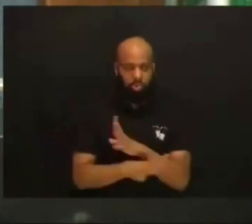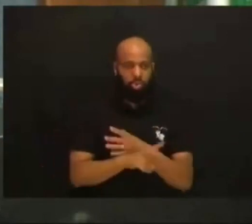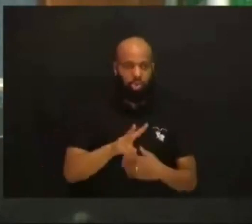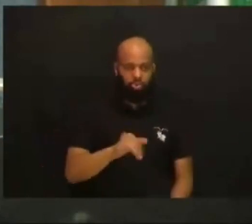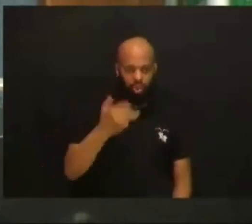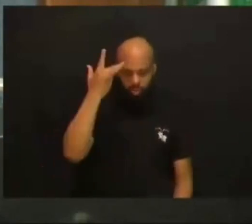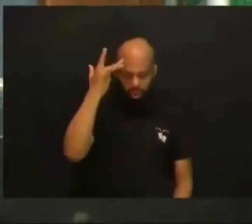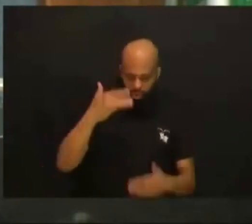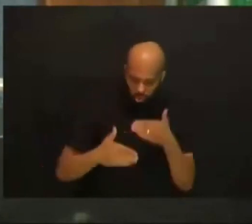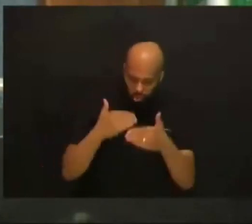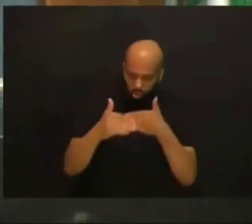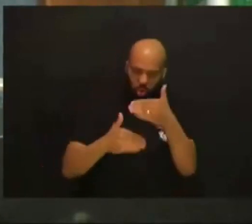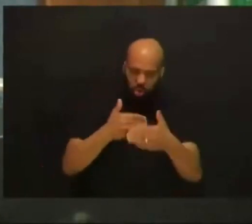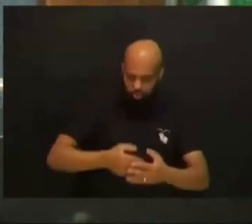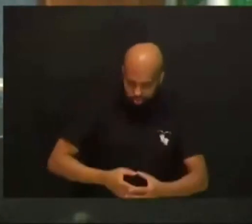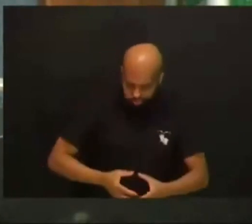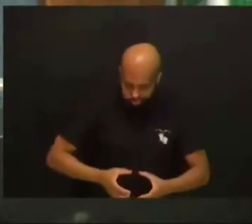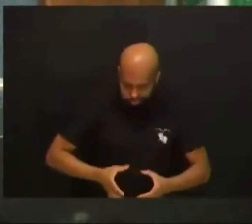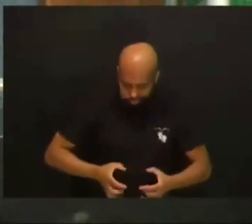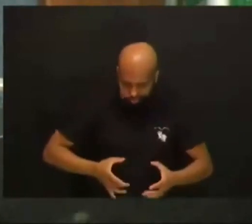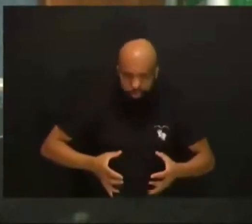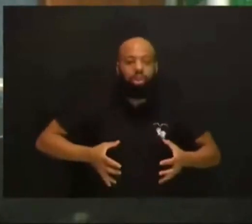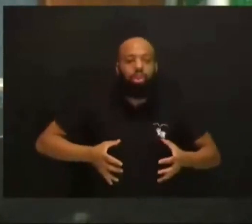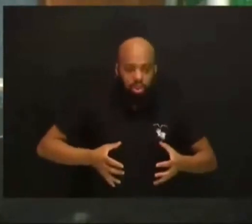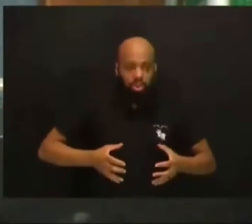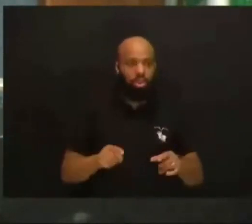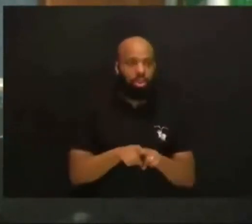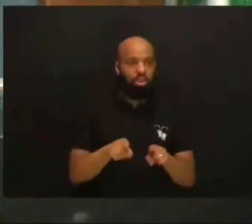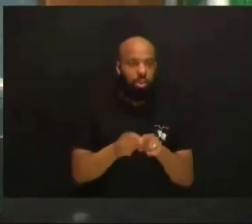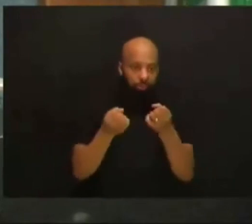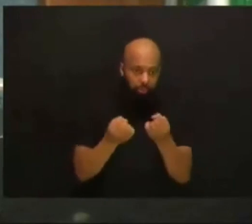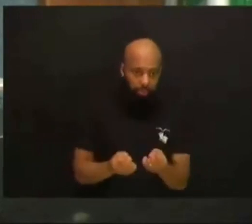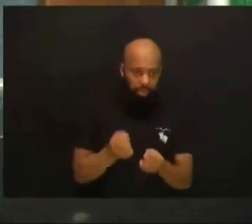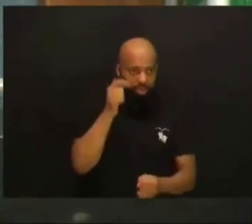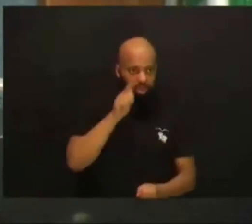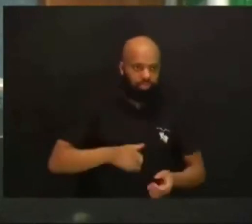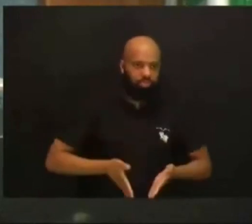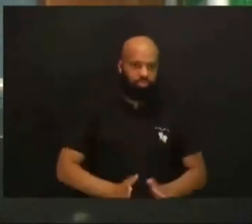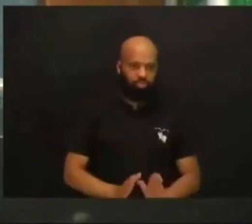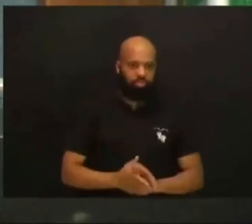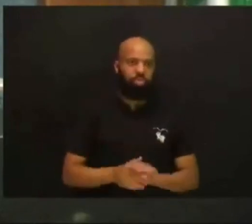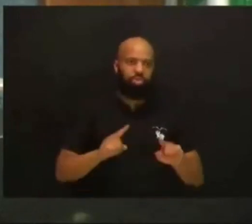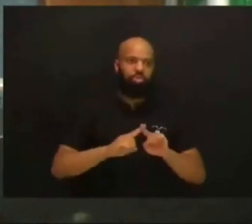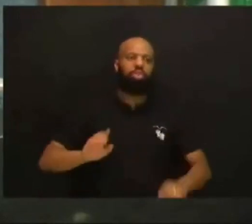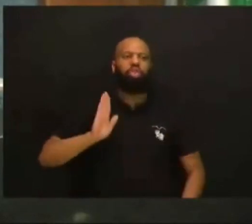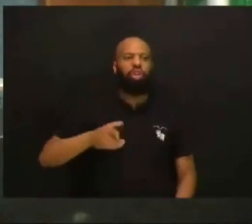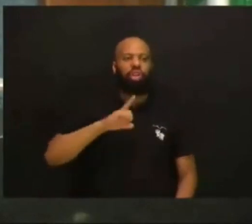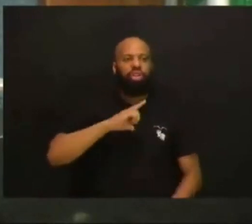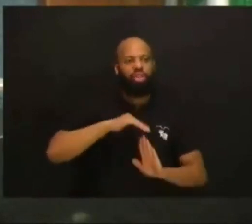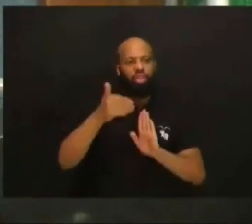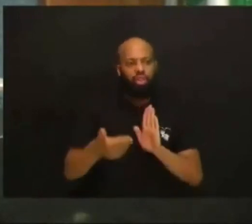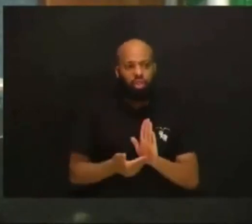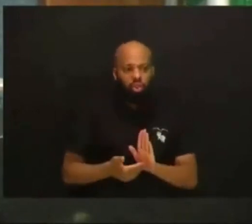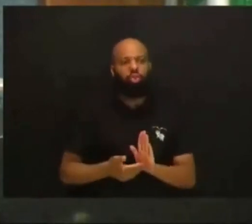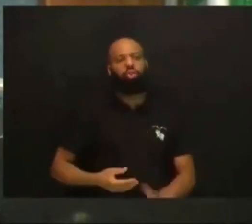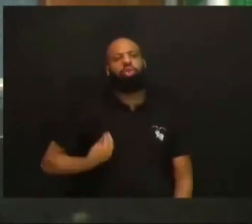amadurecer, crescer, ganhar peso para que possa nascer. Mas eu já tenho a maior parte das funções